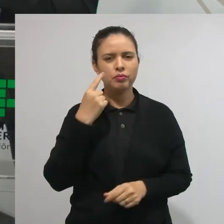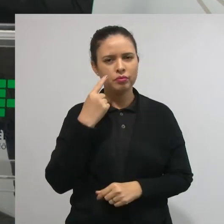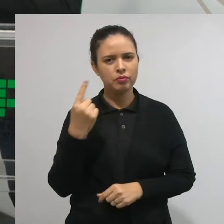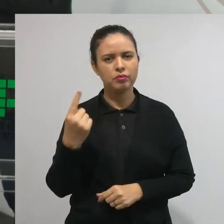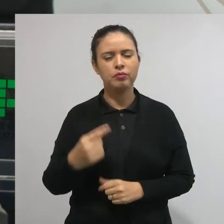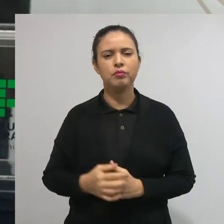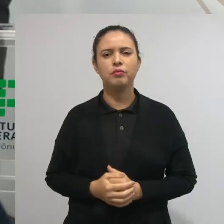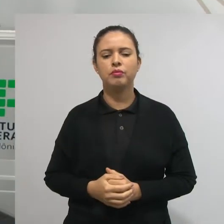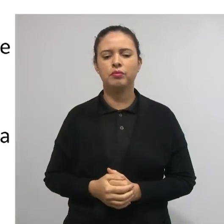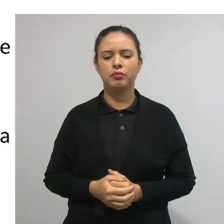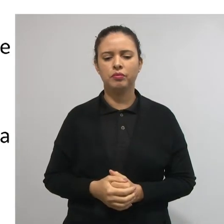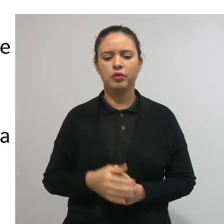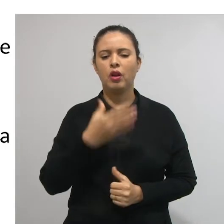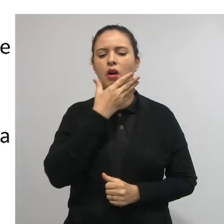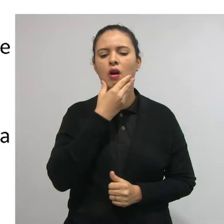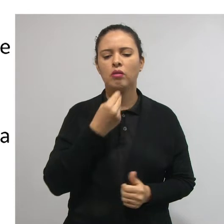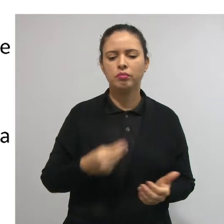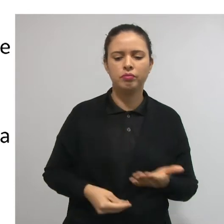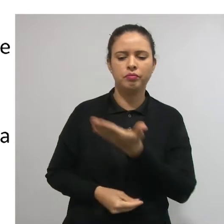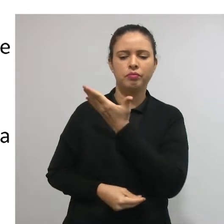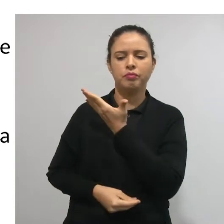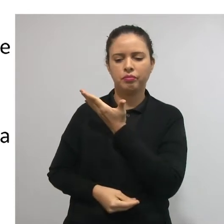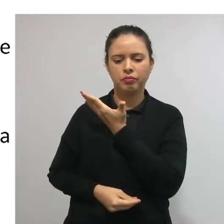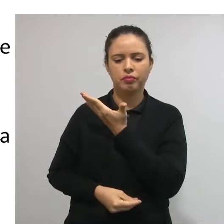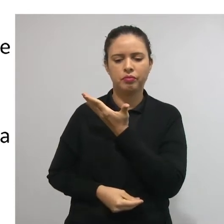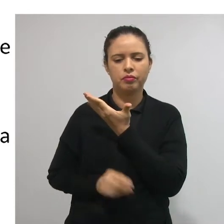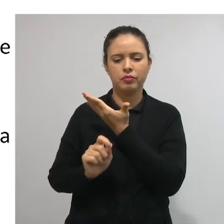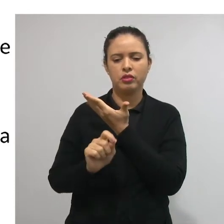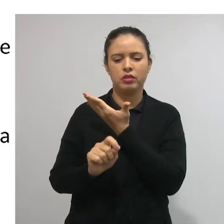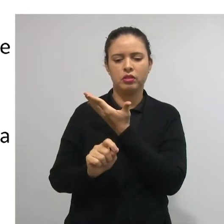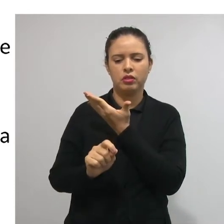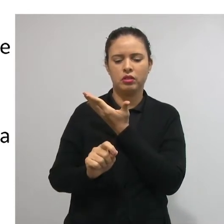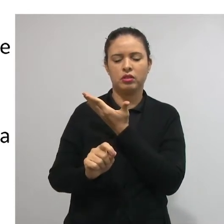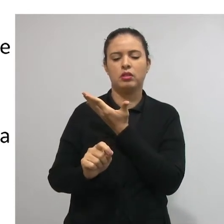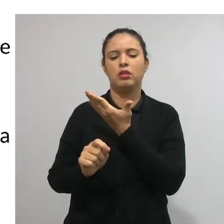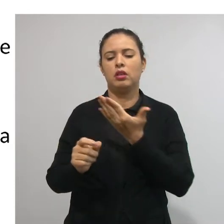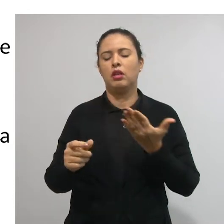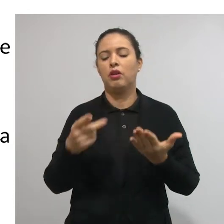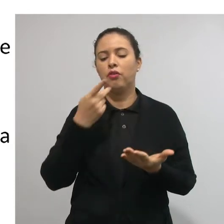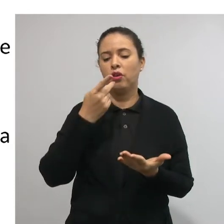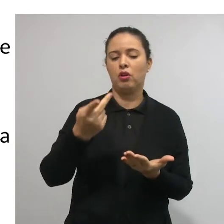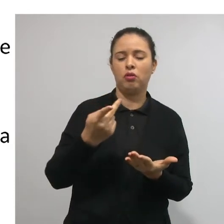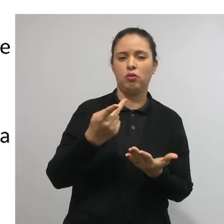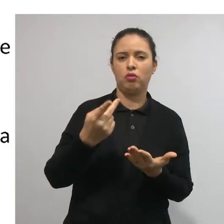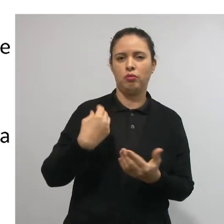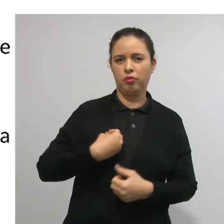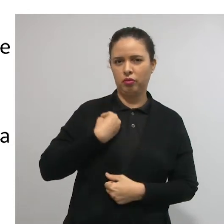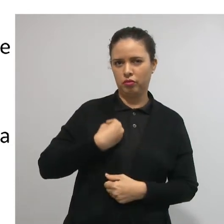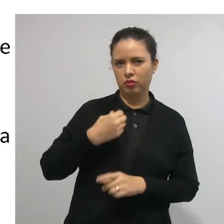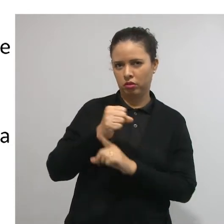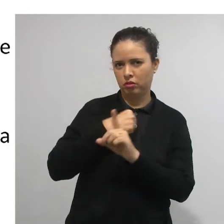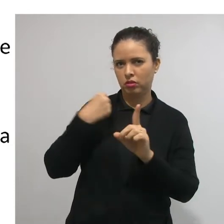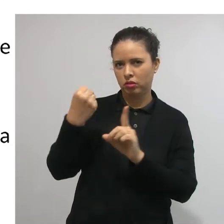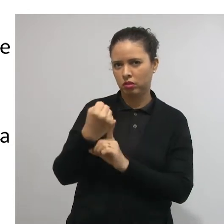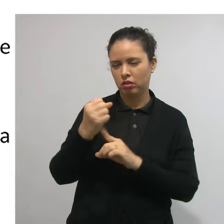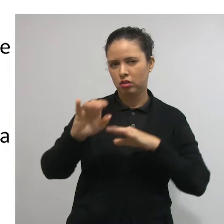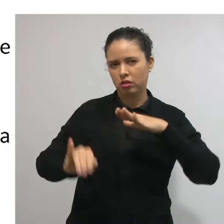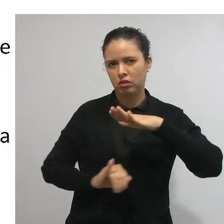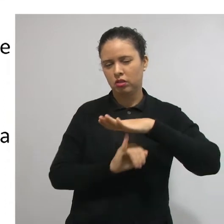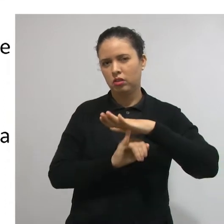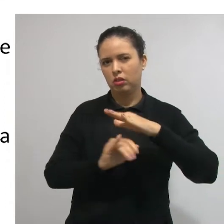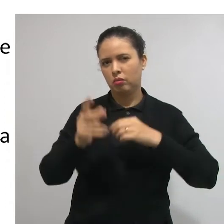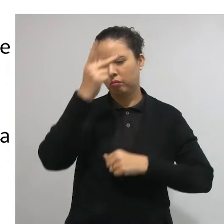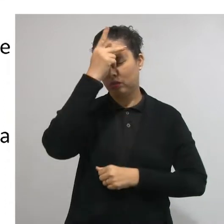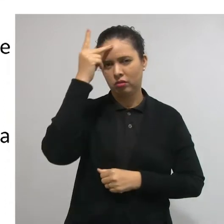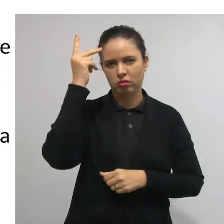aqui, ó. Mota e Vasconcelos afirmam que para sobreviver na sociedade, ó, das organizações, o